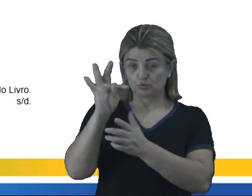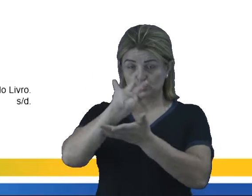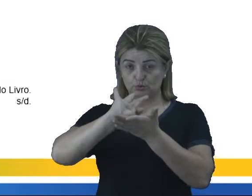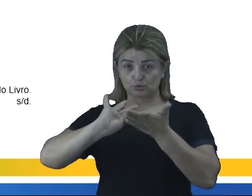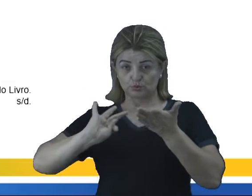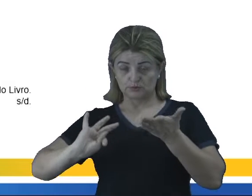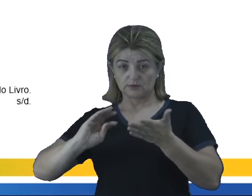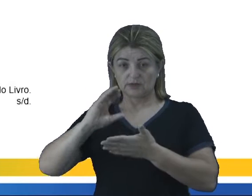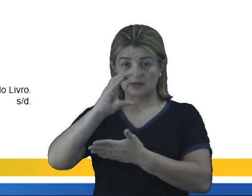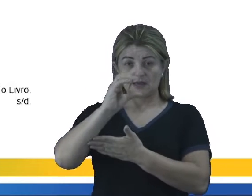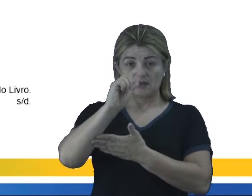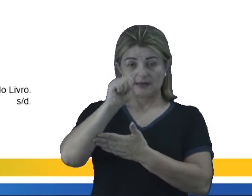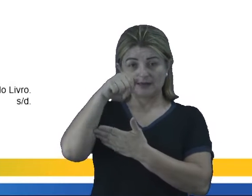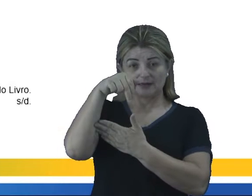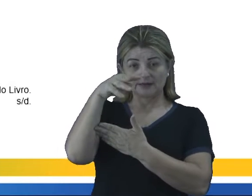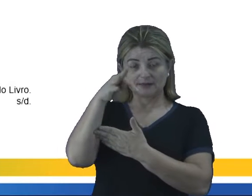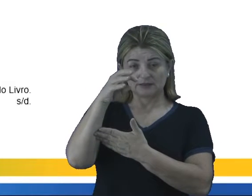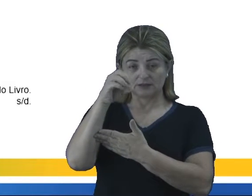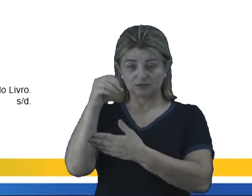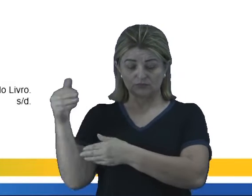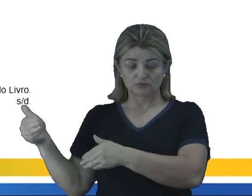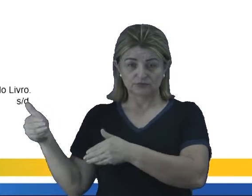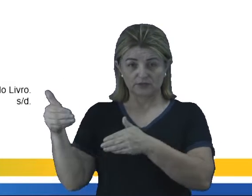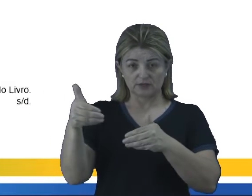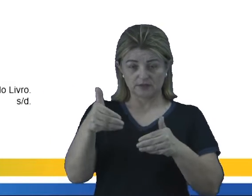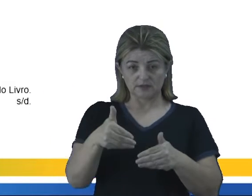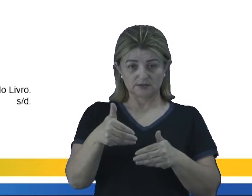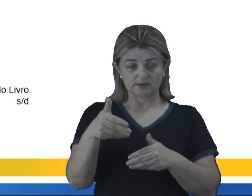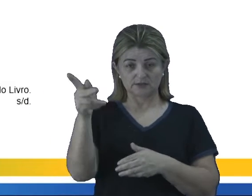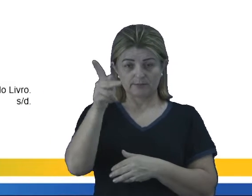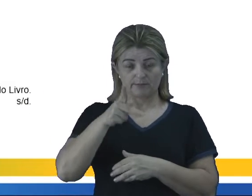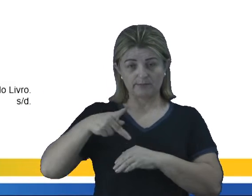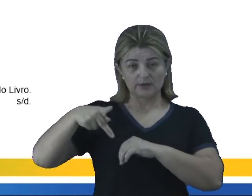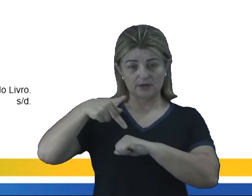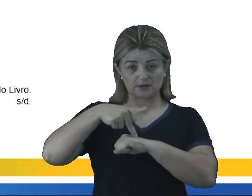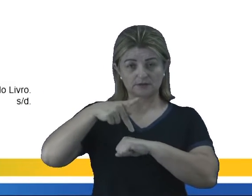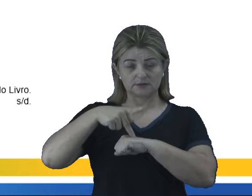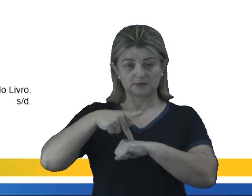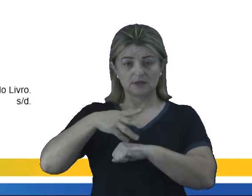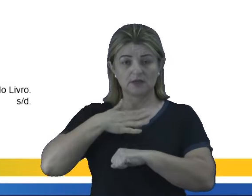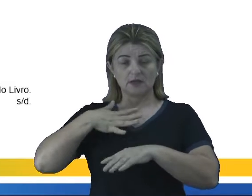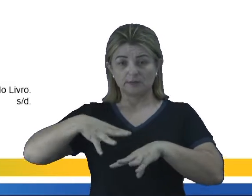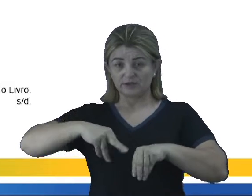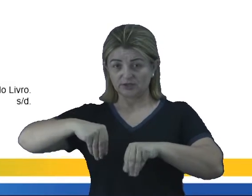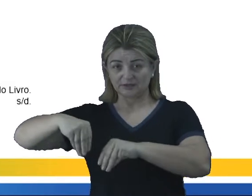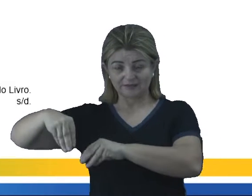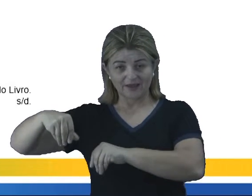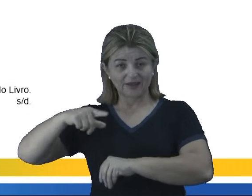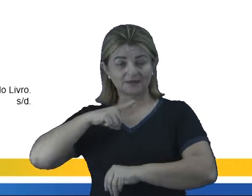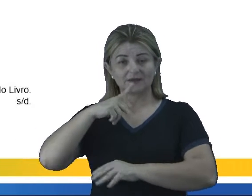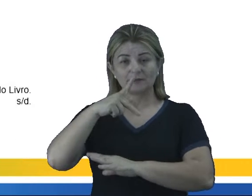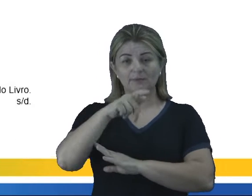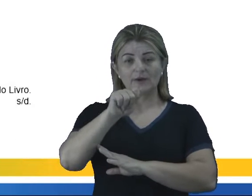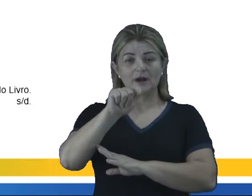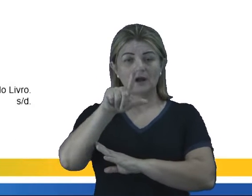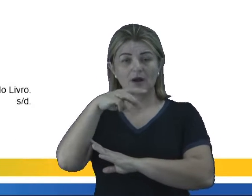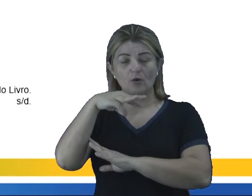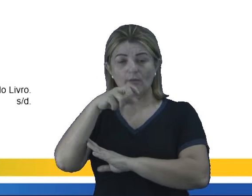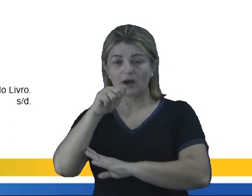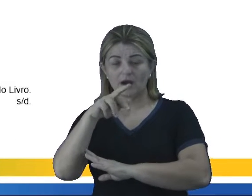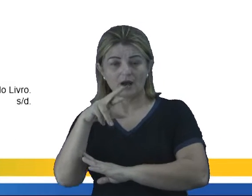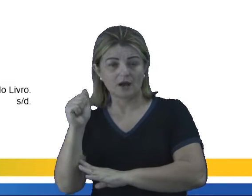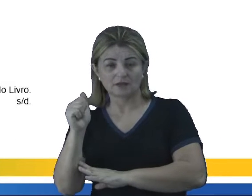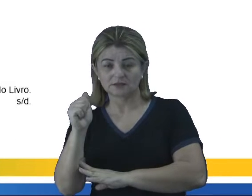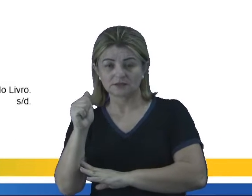porém configura um lirismo que o projeta para além desse momento específico, para além dessa segunda